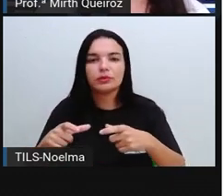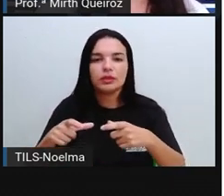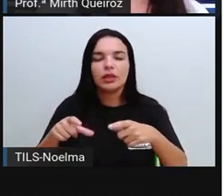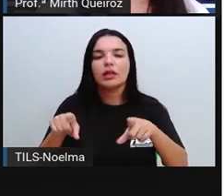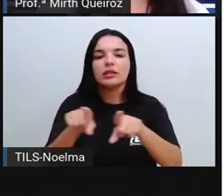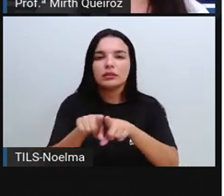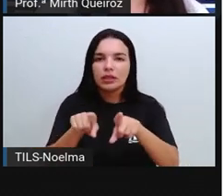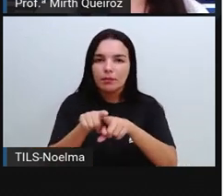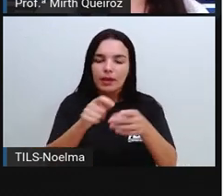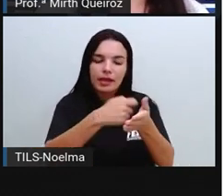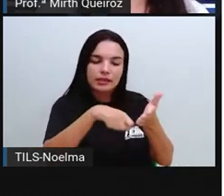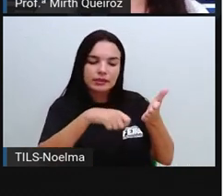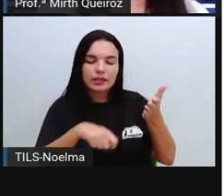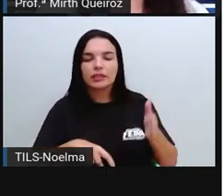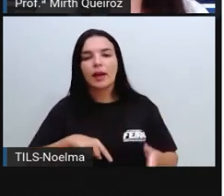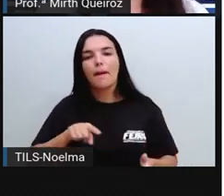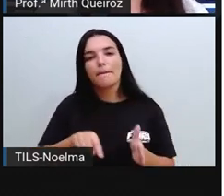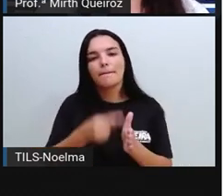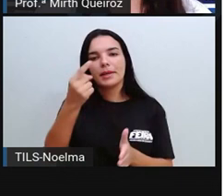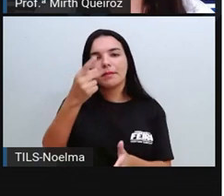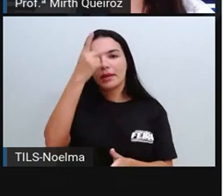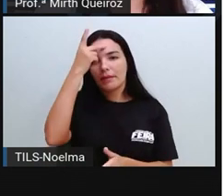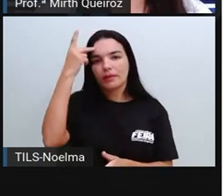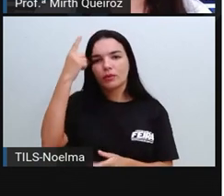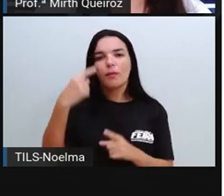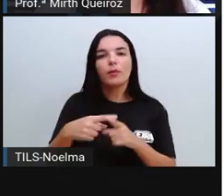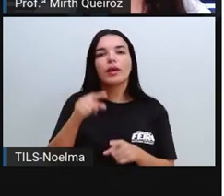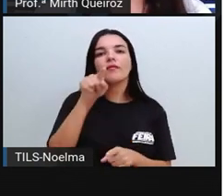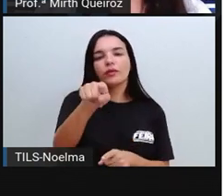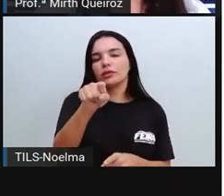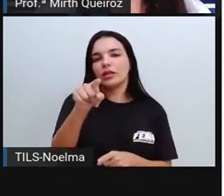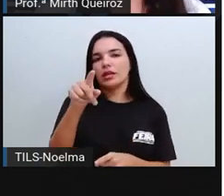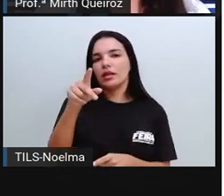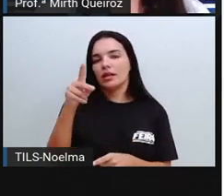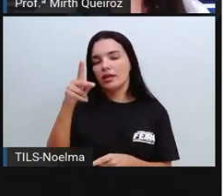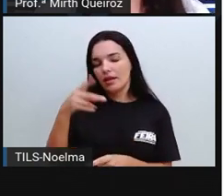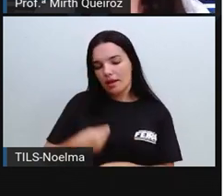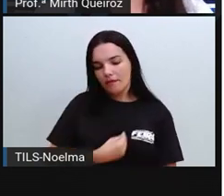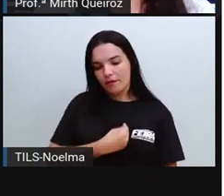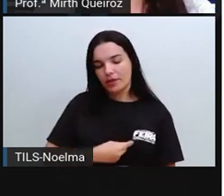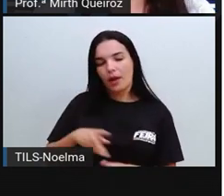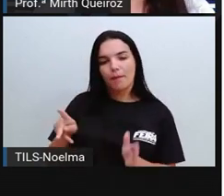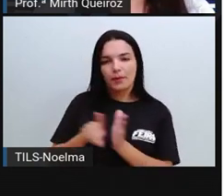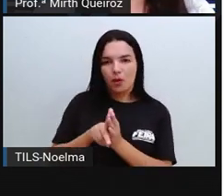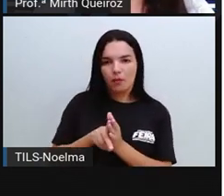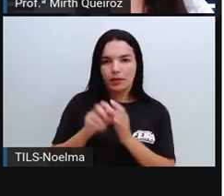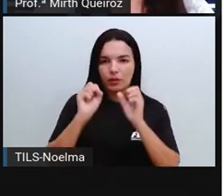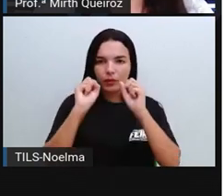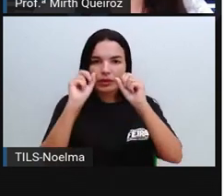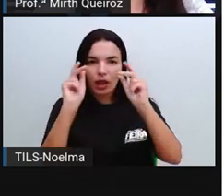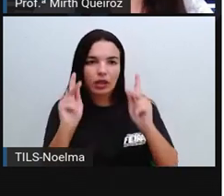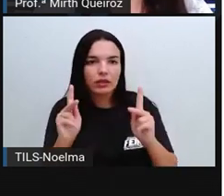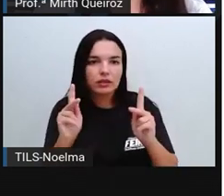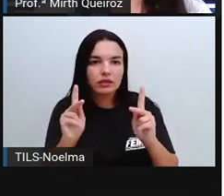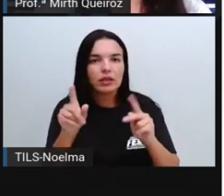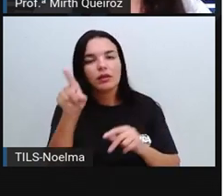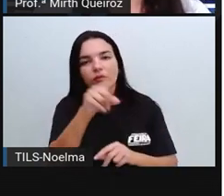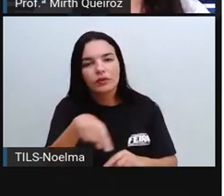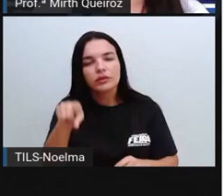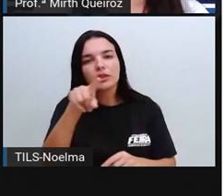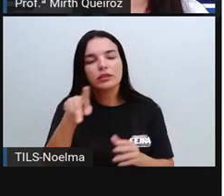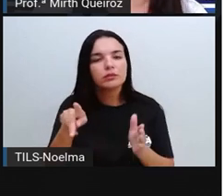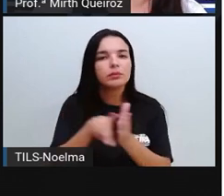e vai ser escrito em primeira pessoa, porque vocês estão falando da própria vida. Então, vocês são os narradores e são